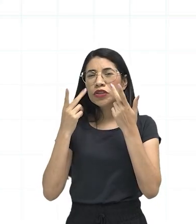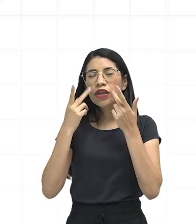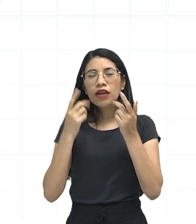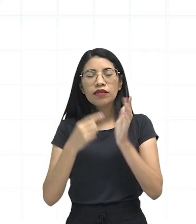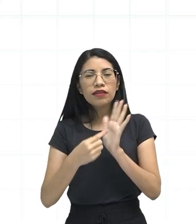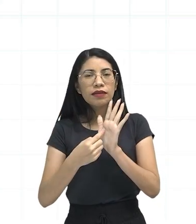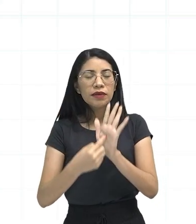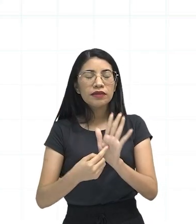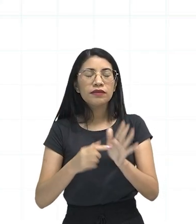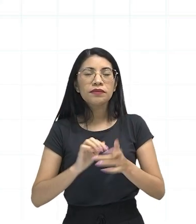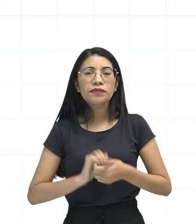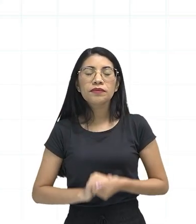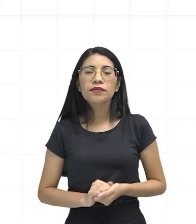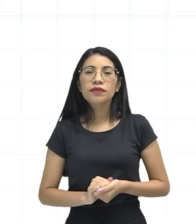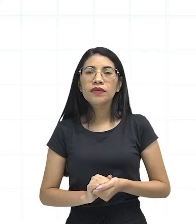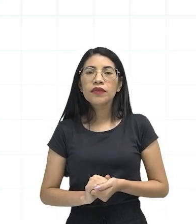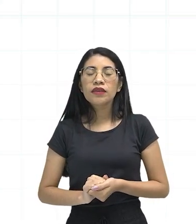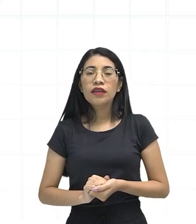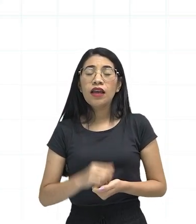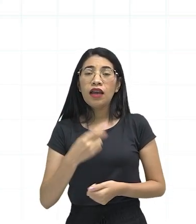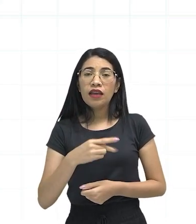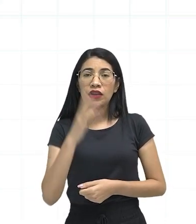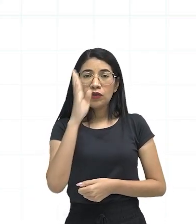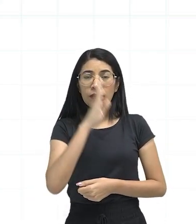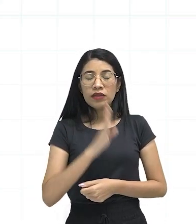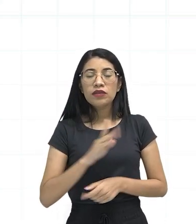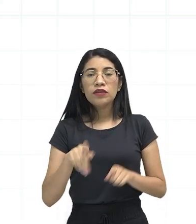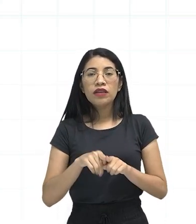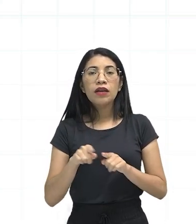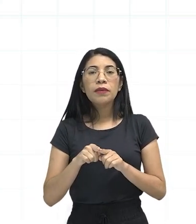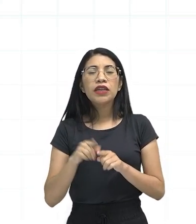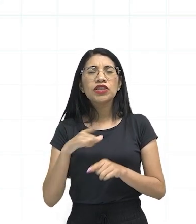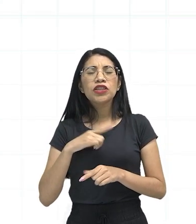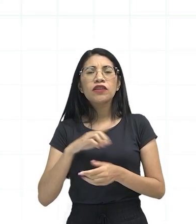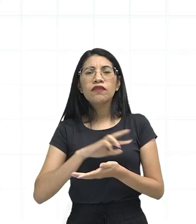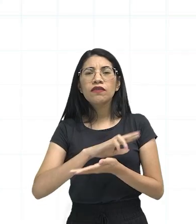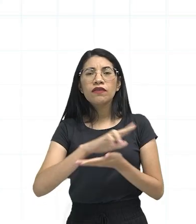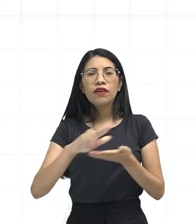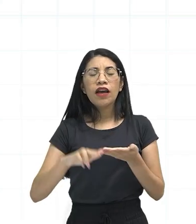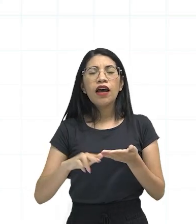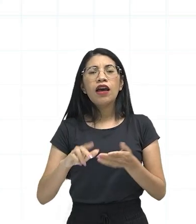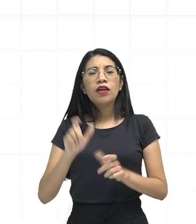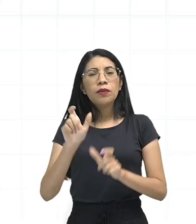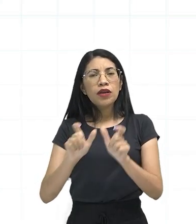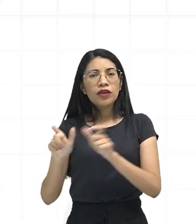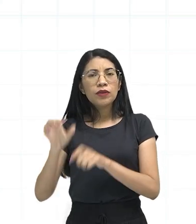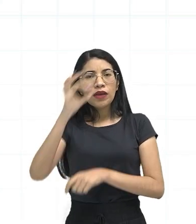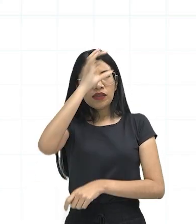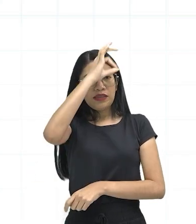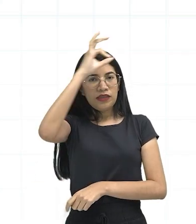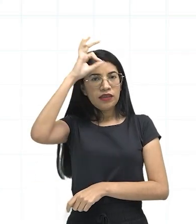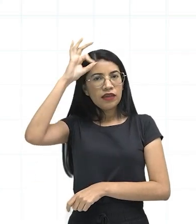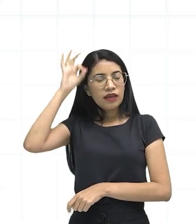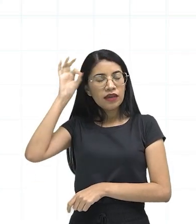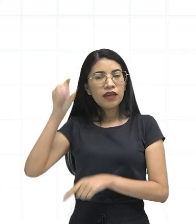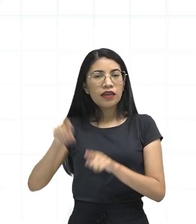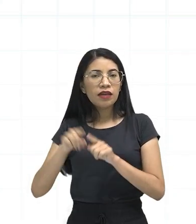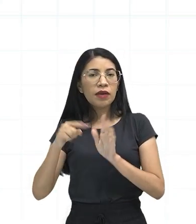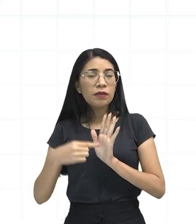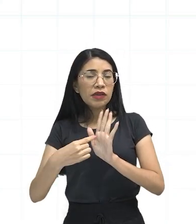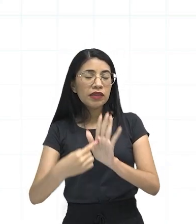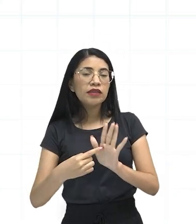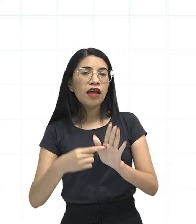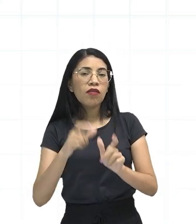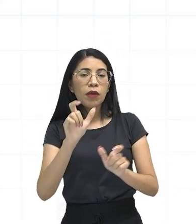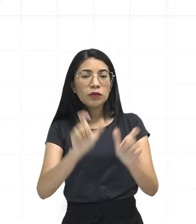teatro, certo? O país recebia também povos ciganos que faziam demonstrações públicas